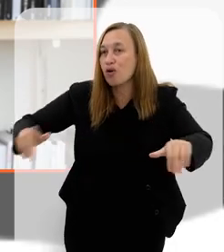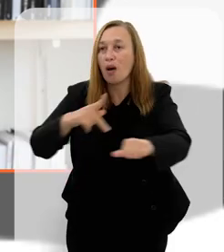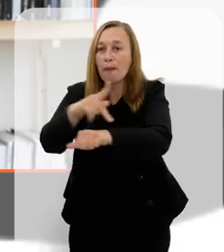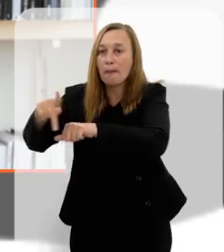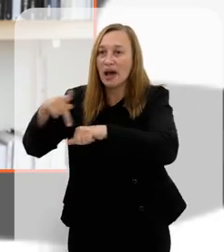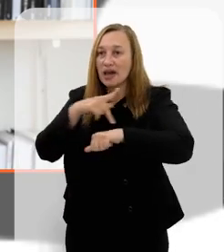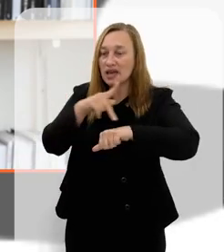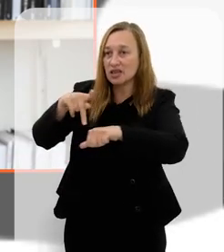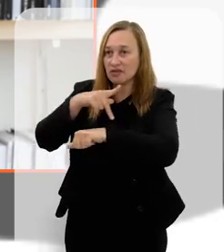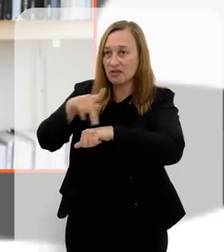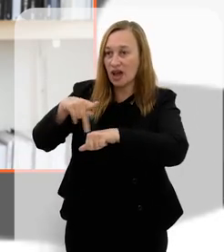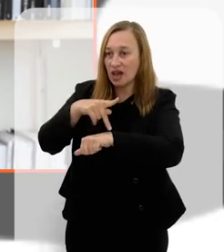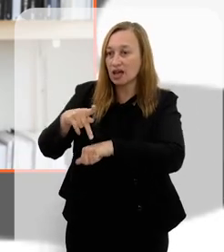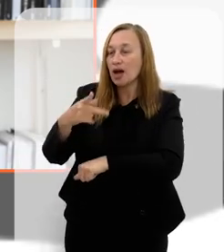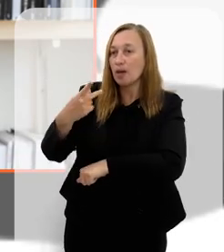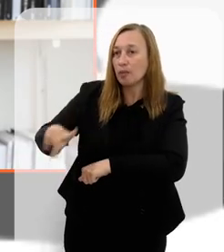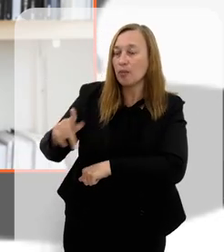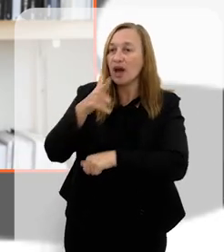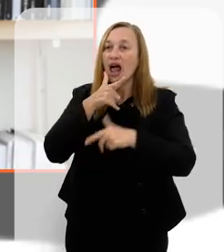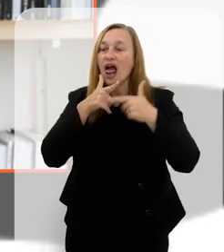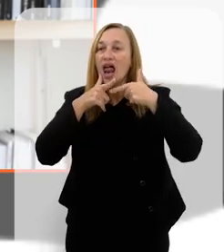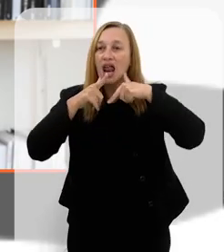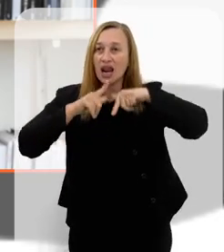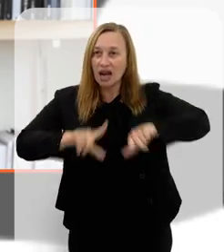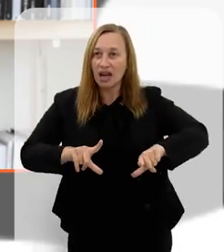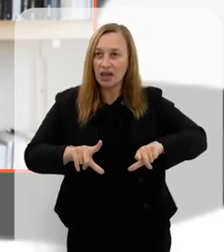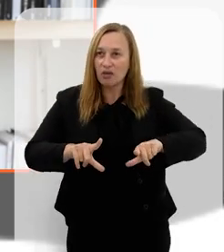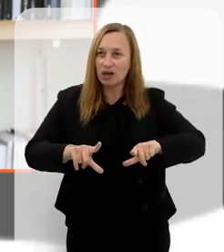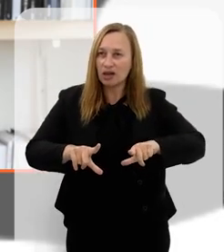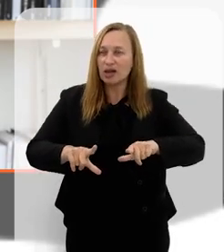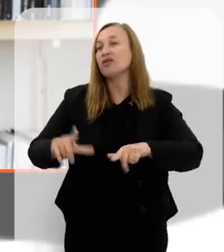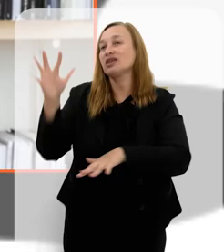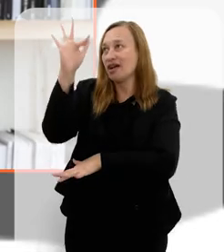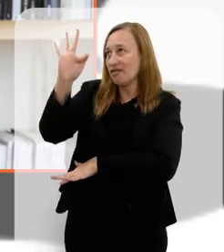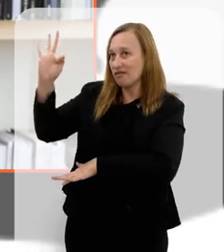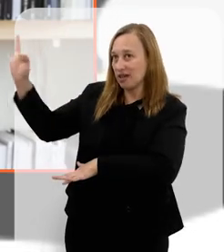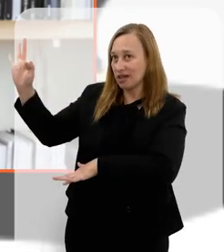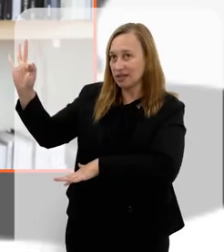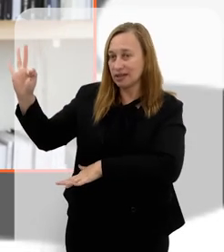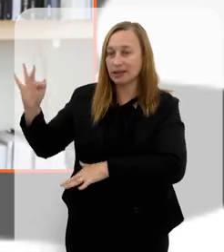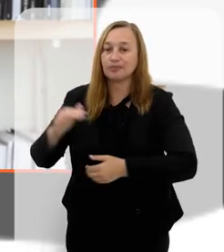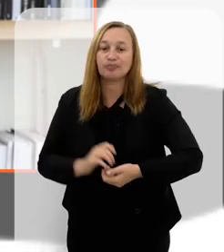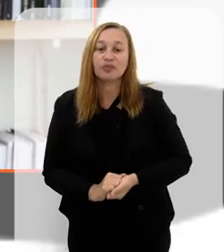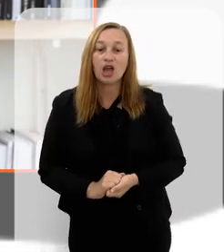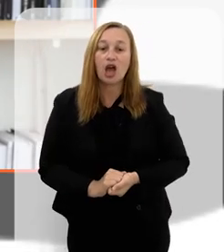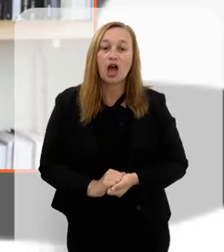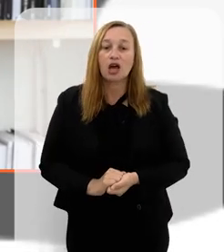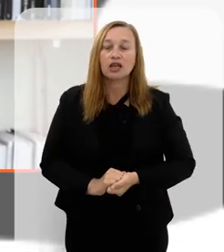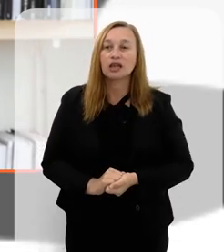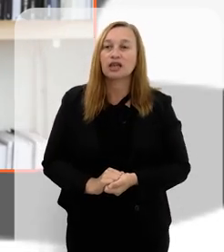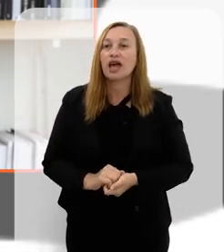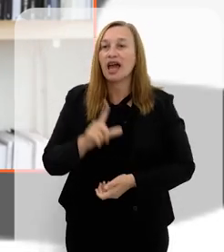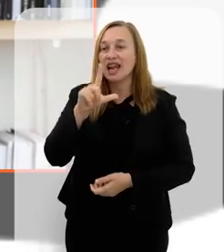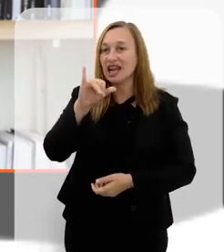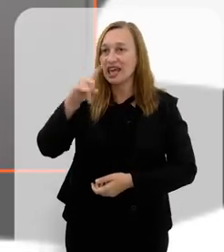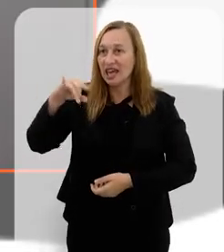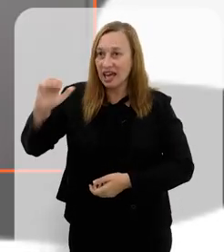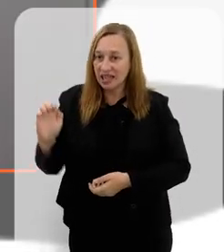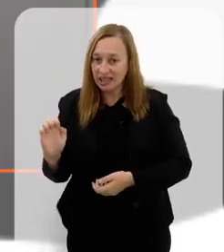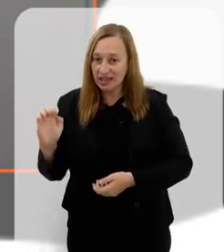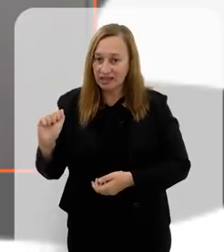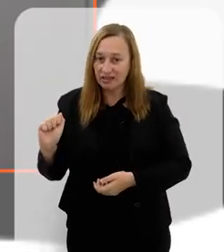outros países da francofonia, como a Suíça, a Bélgica, o Marrocos, Luxemburgo e até o Canadá. Ela